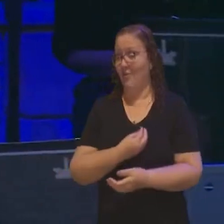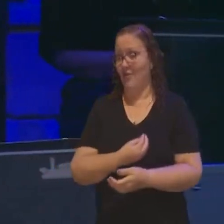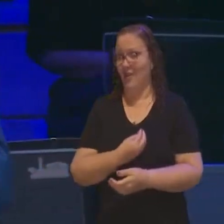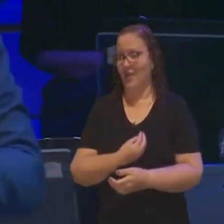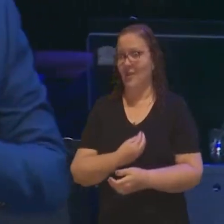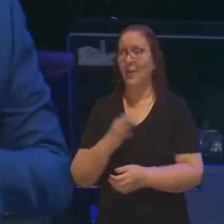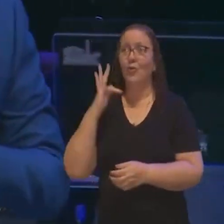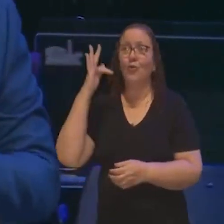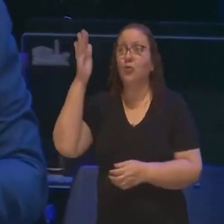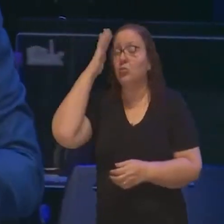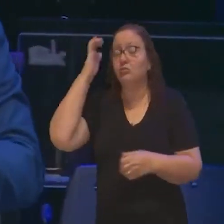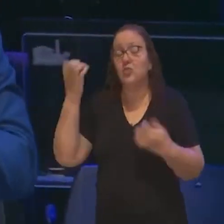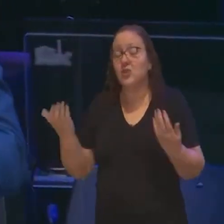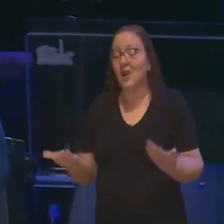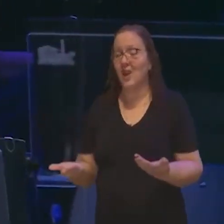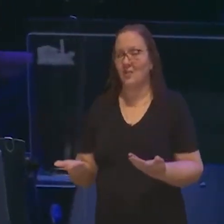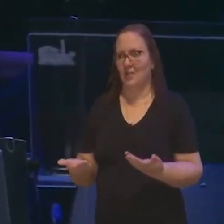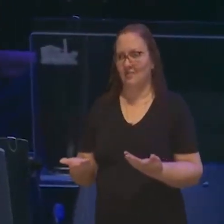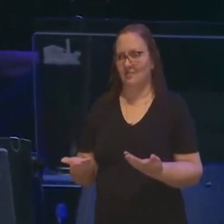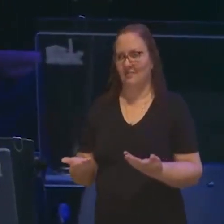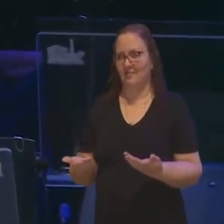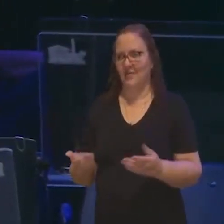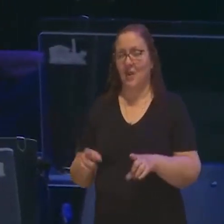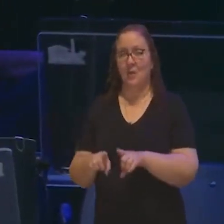Mas nós anunciamos aqui